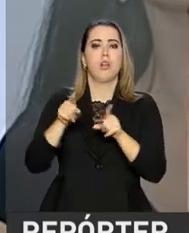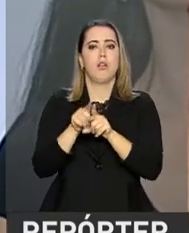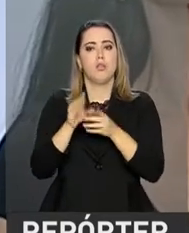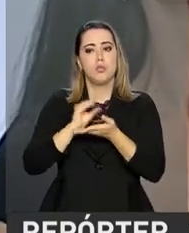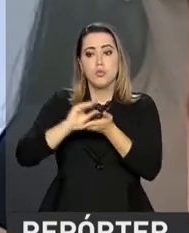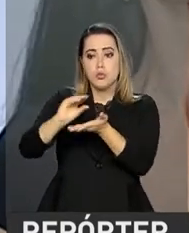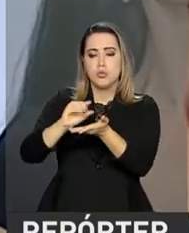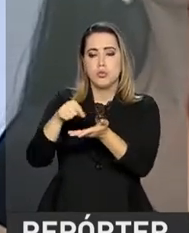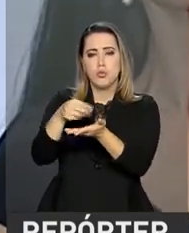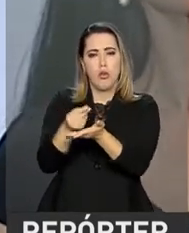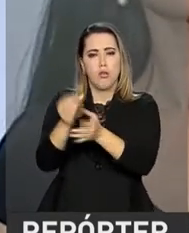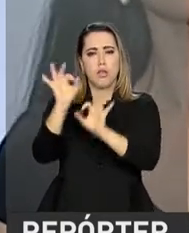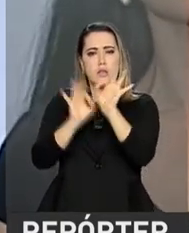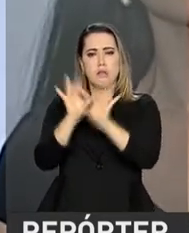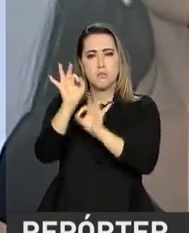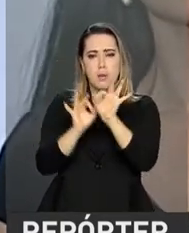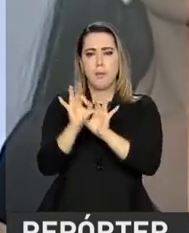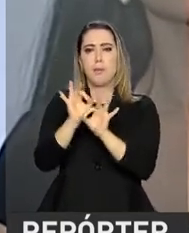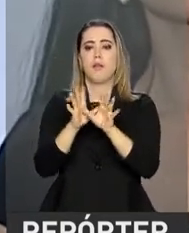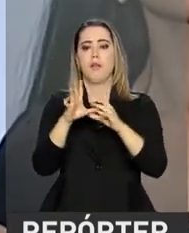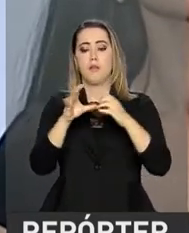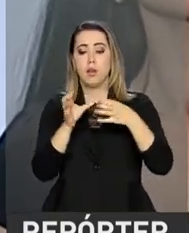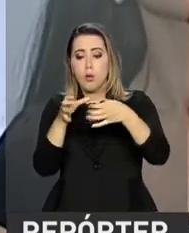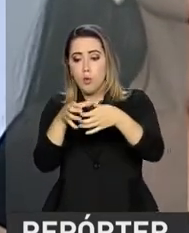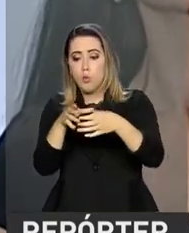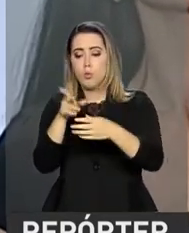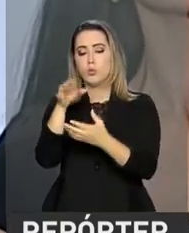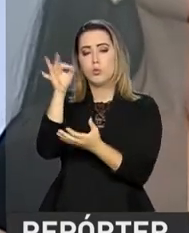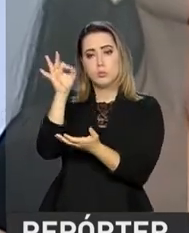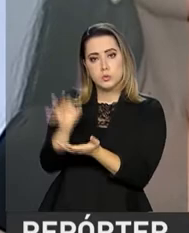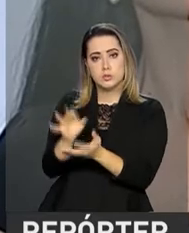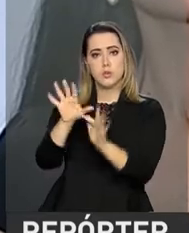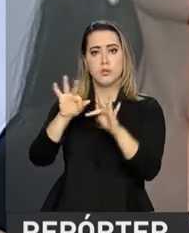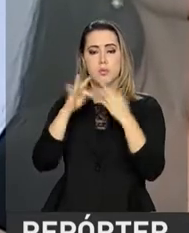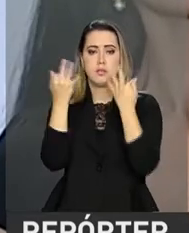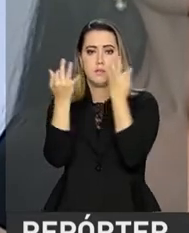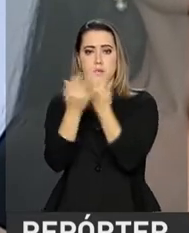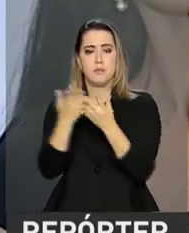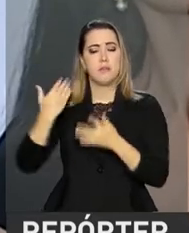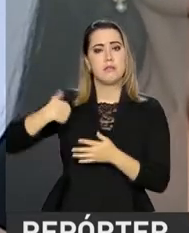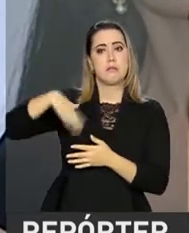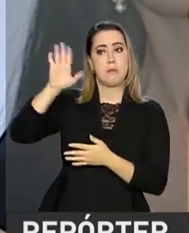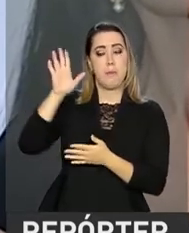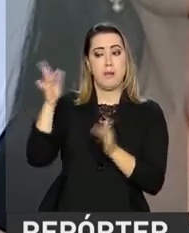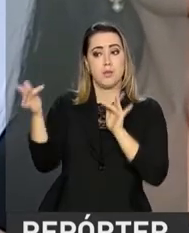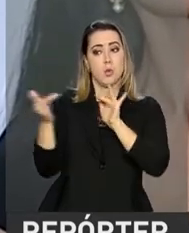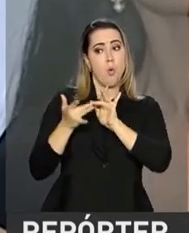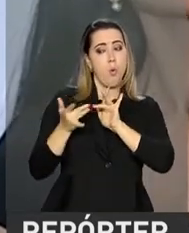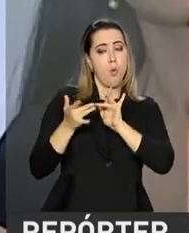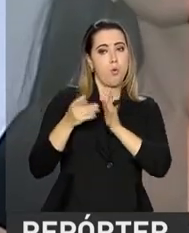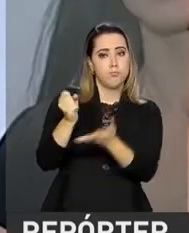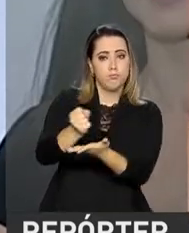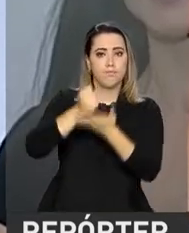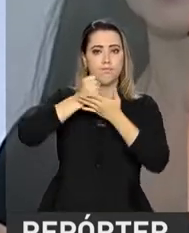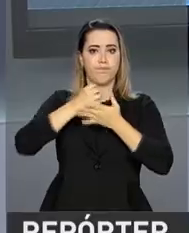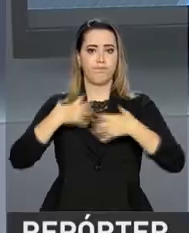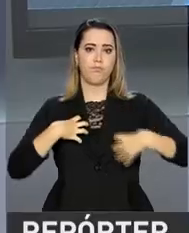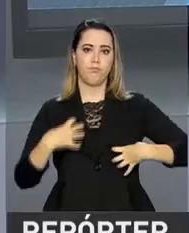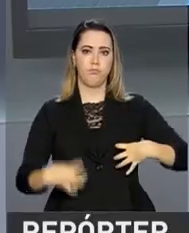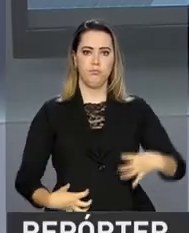tensão noção especial para tentar consolidar mais potenciais doadores efetivos doadores